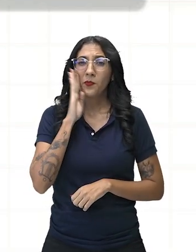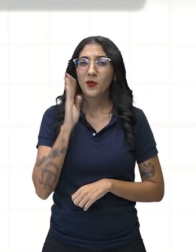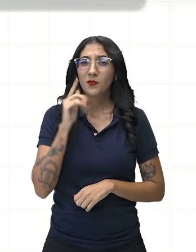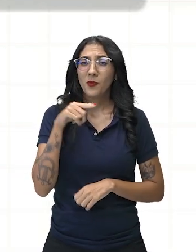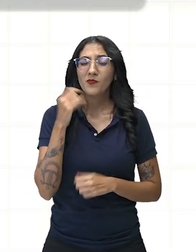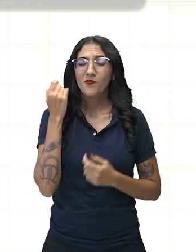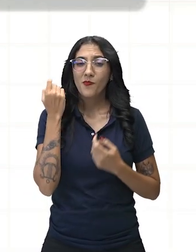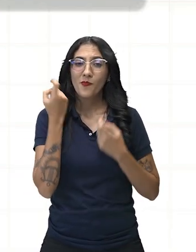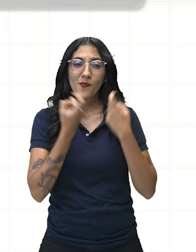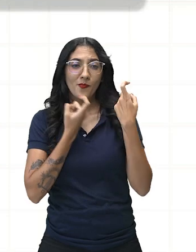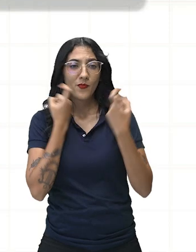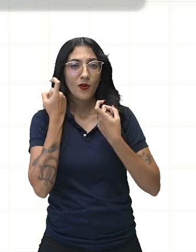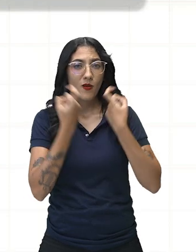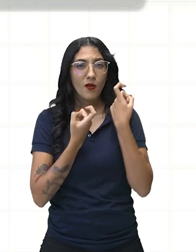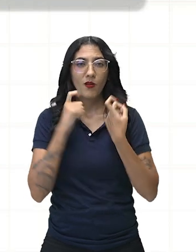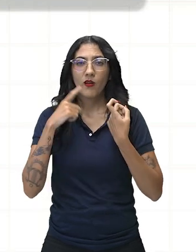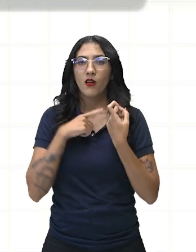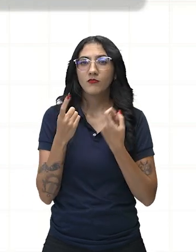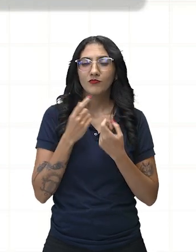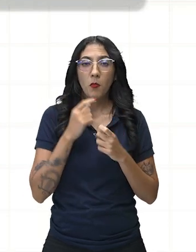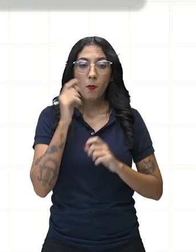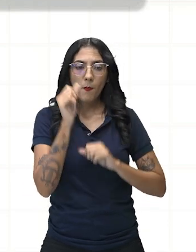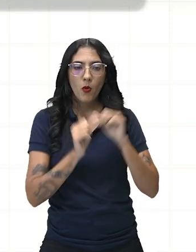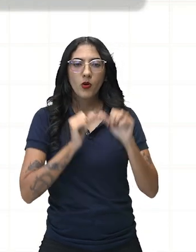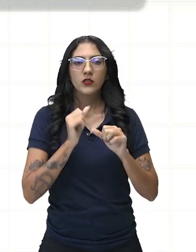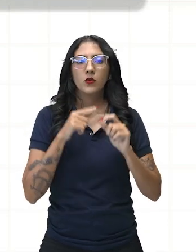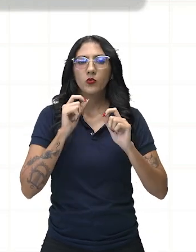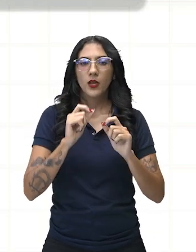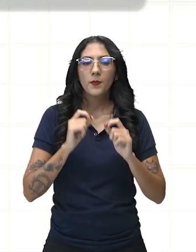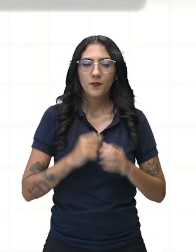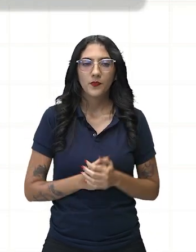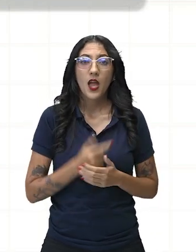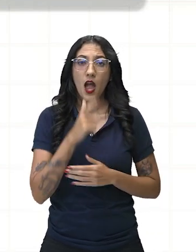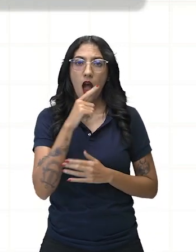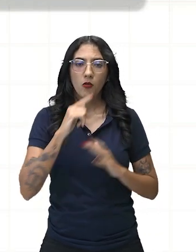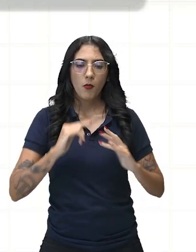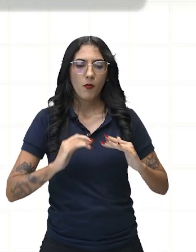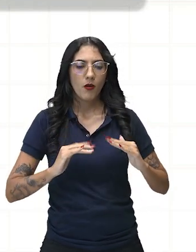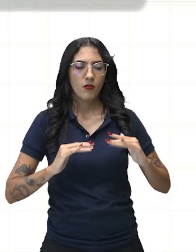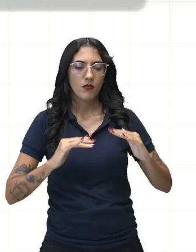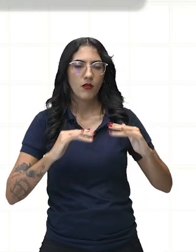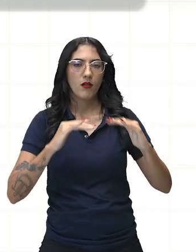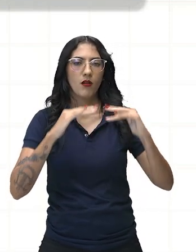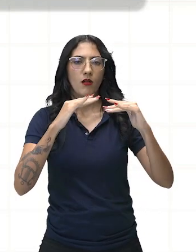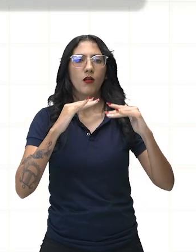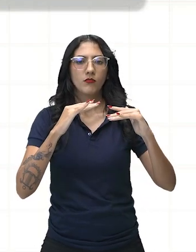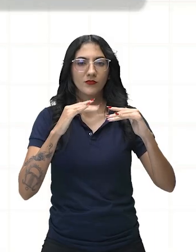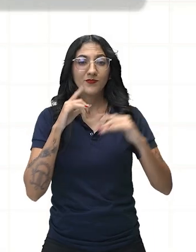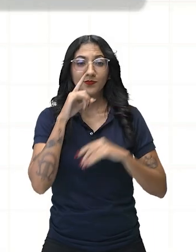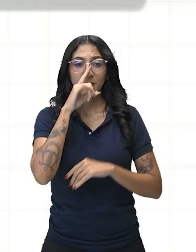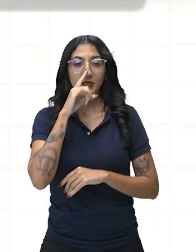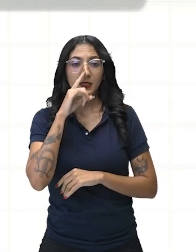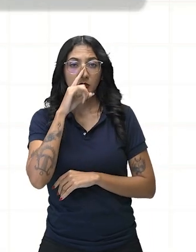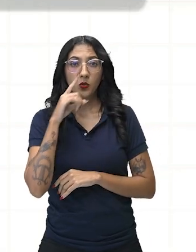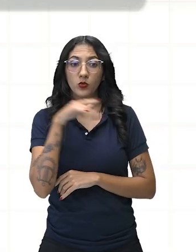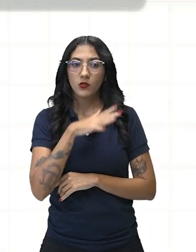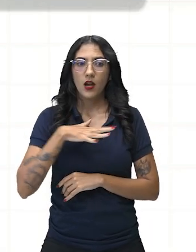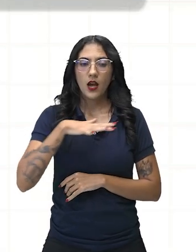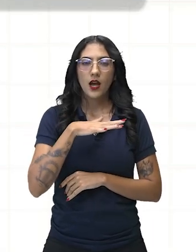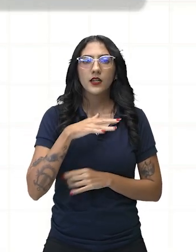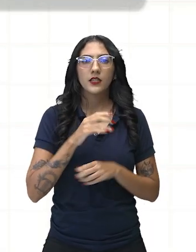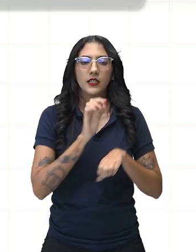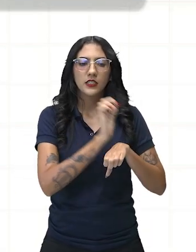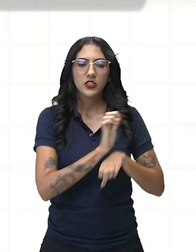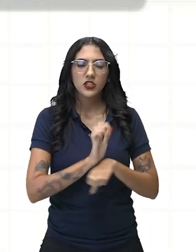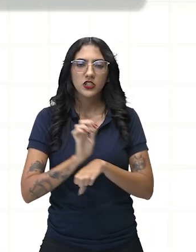em relação às mudanças climáticas é a elevação do nível dos oceanos, que pode ali ameaçar as cidades litorâneas